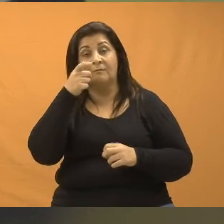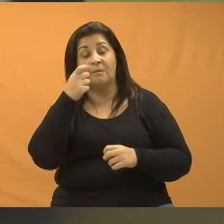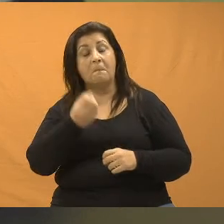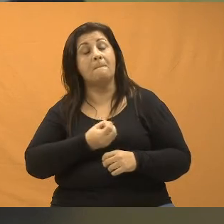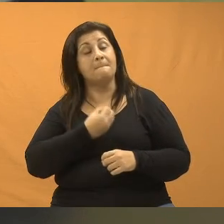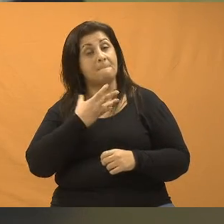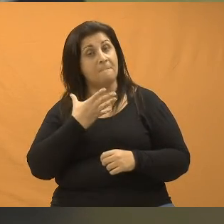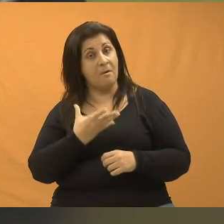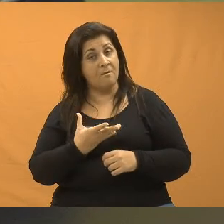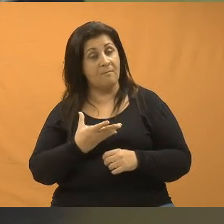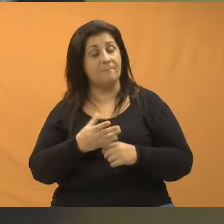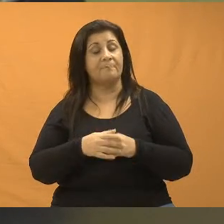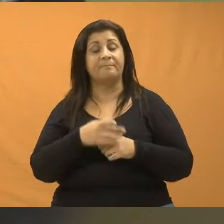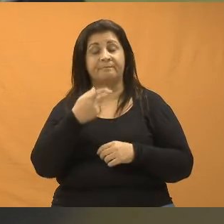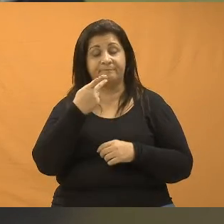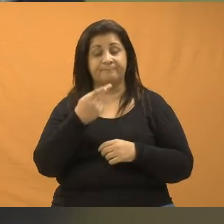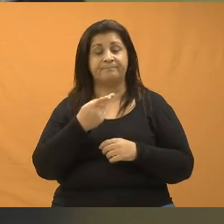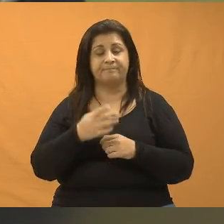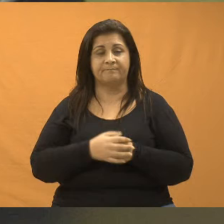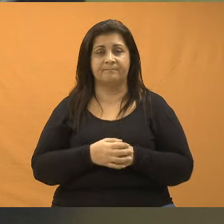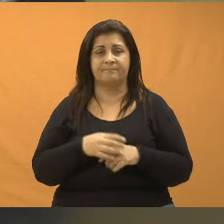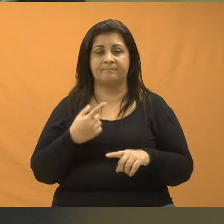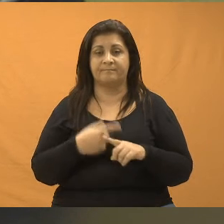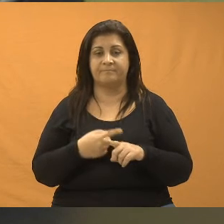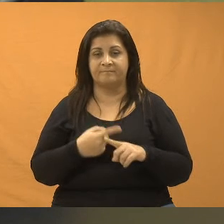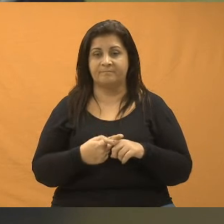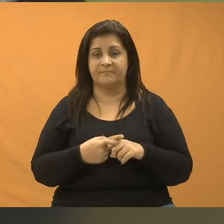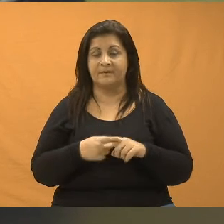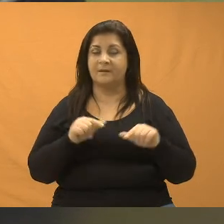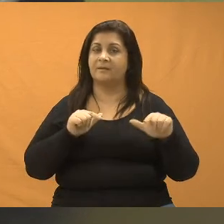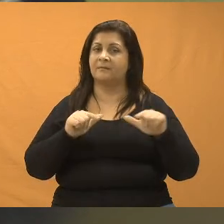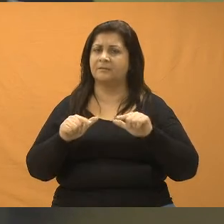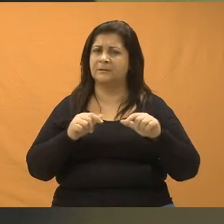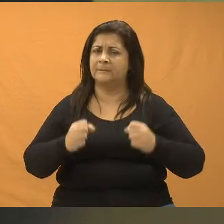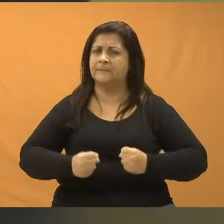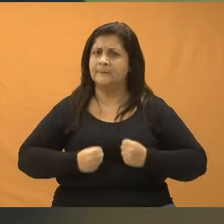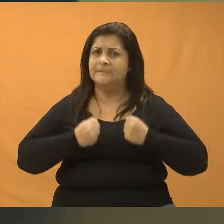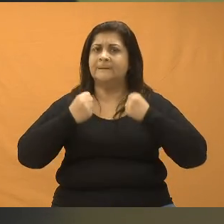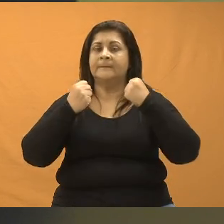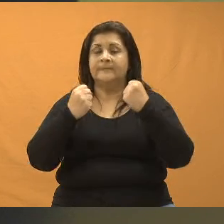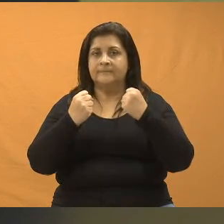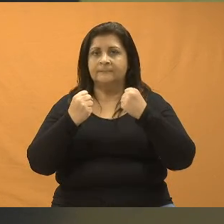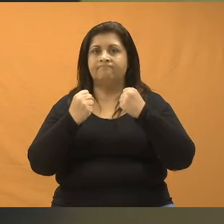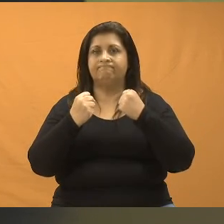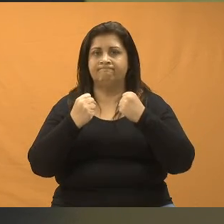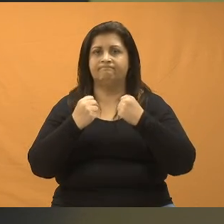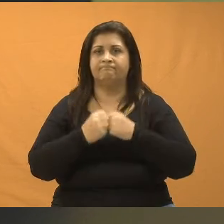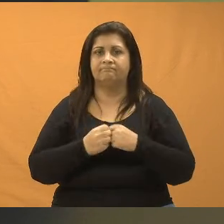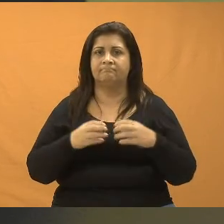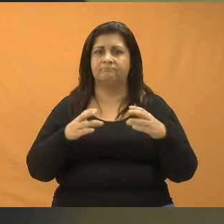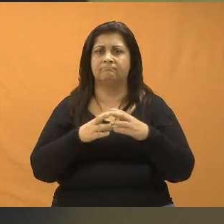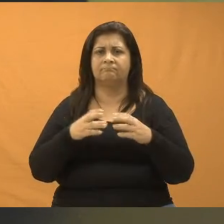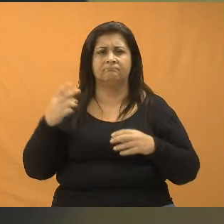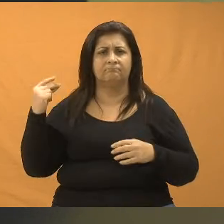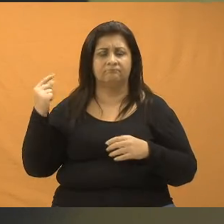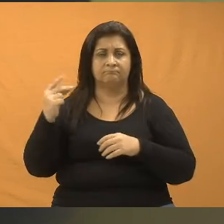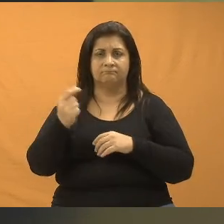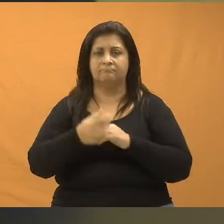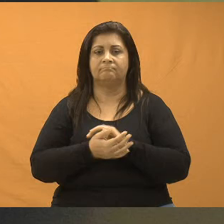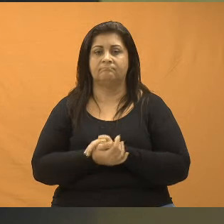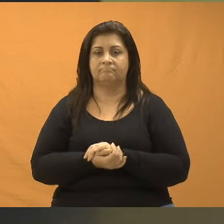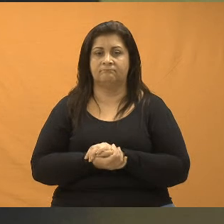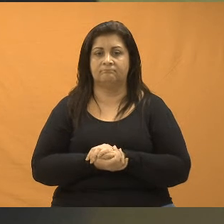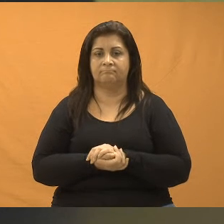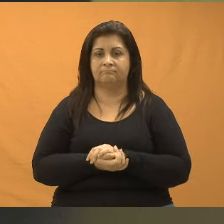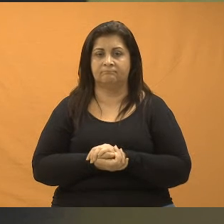Casa, porque é parte de um trabalho muito grande da equipe que está lá, uma equipe que está há muito tempo lá,